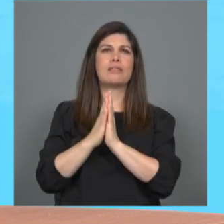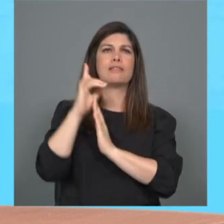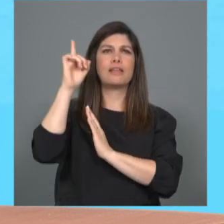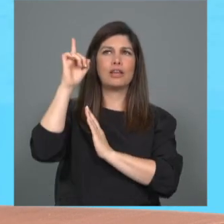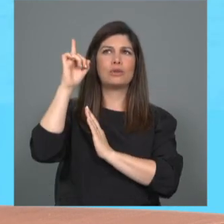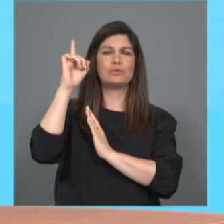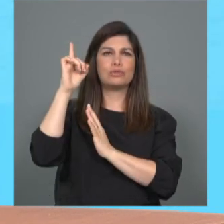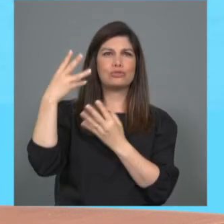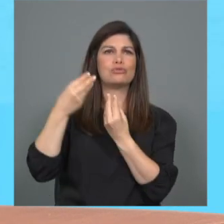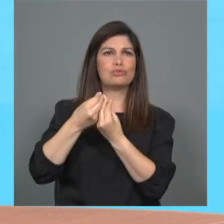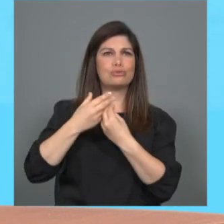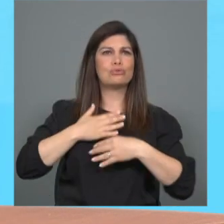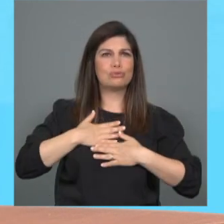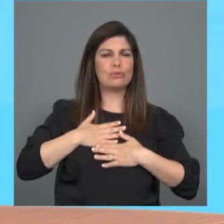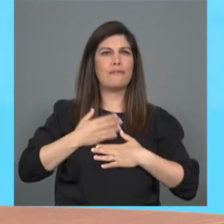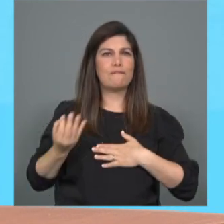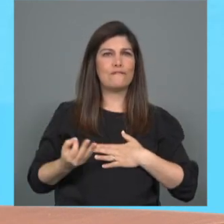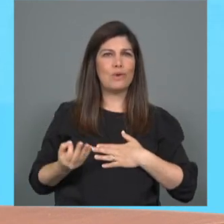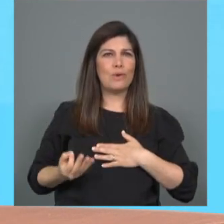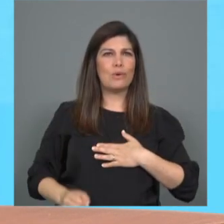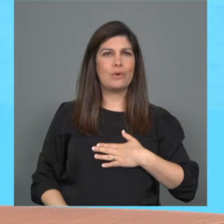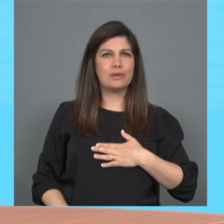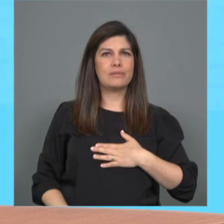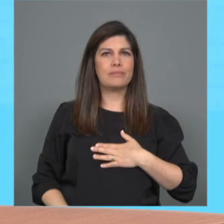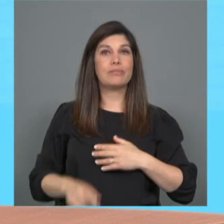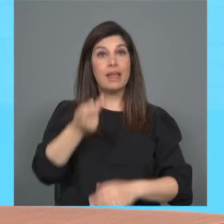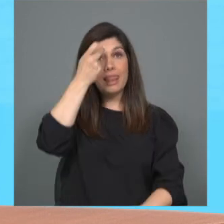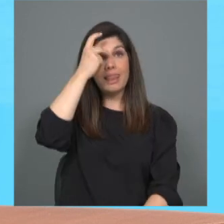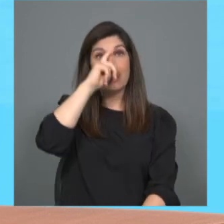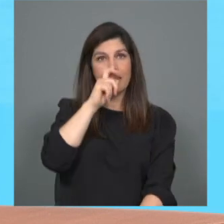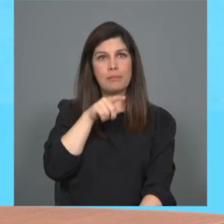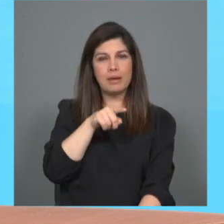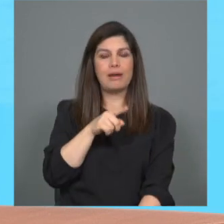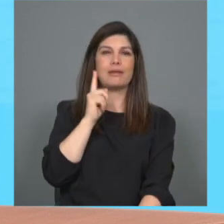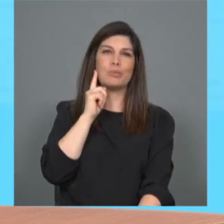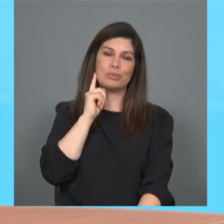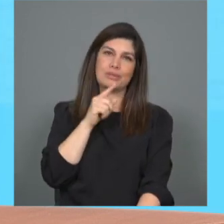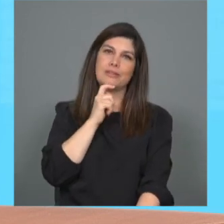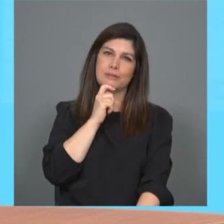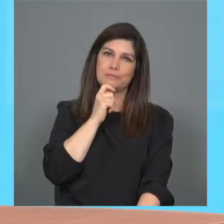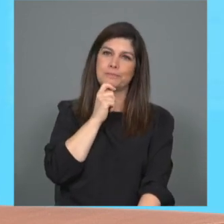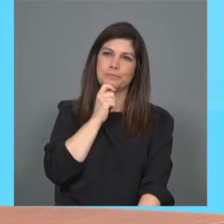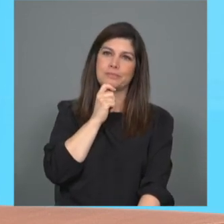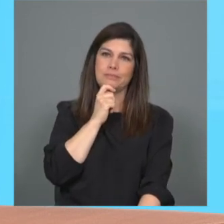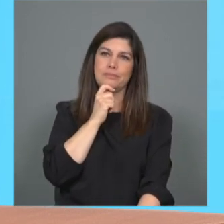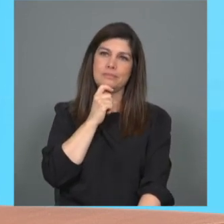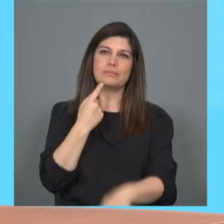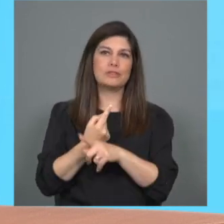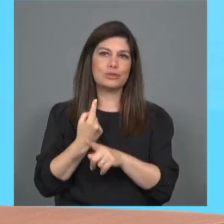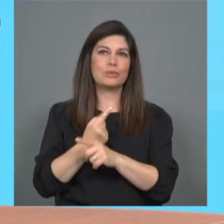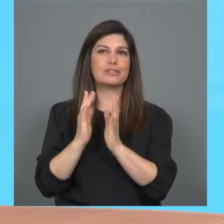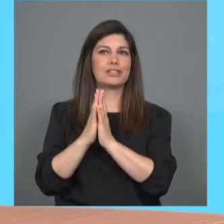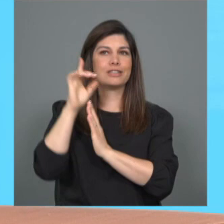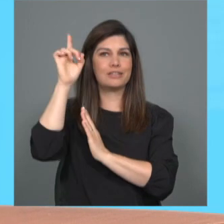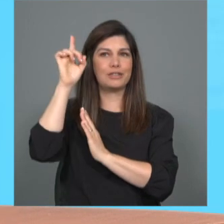seu percurso, na sua história, não é? Eu acho que é bom lembrar isso. Recordar as obras, as maravilhas de Deus